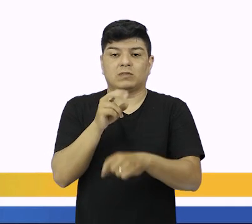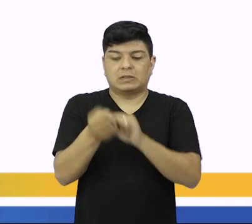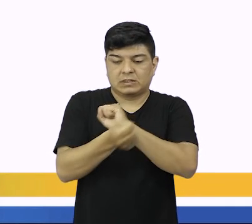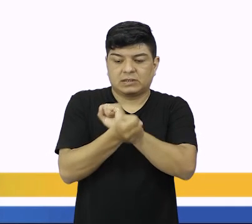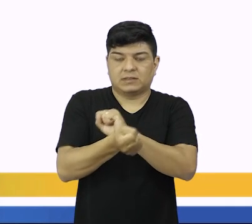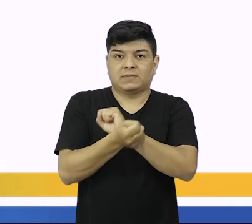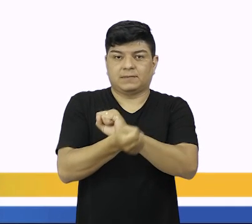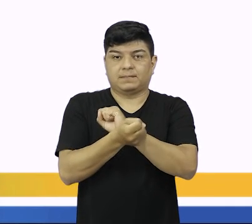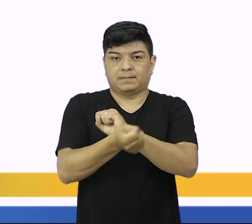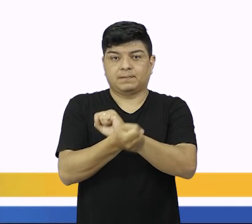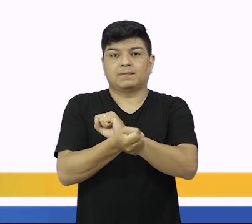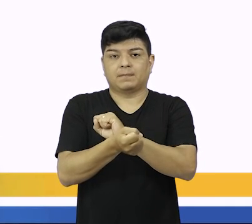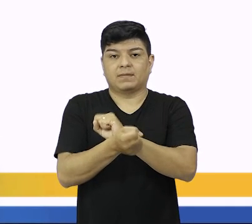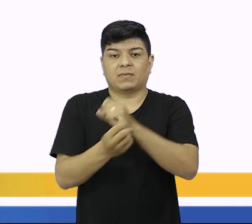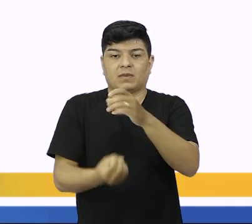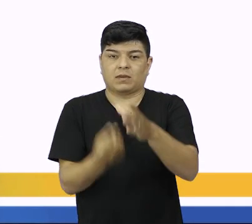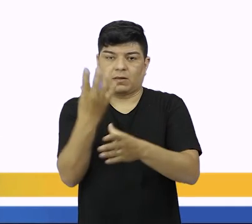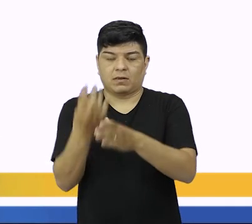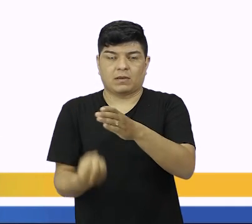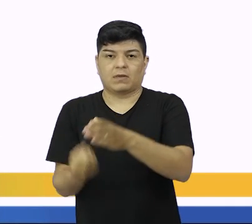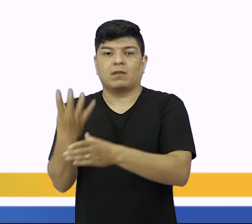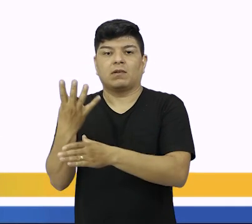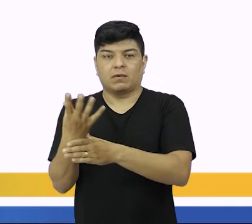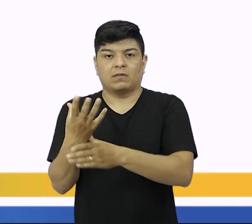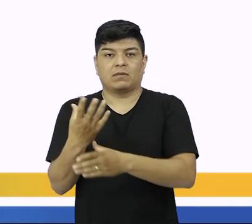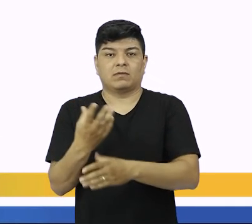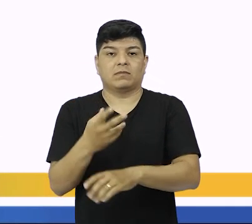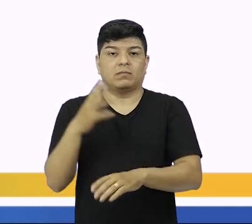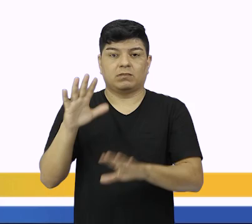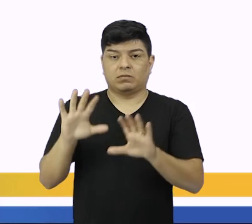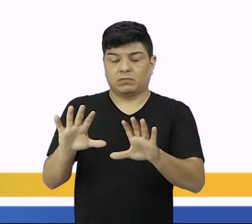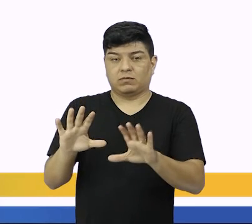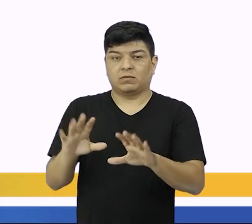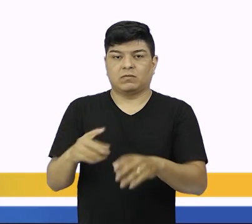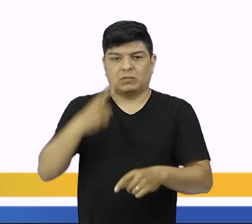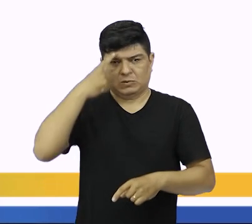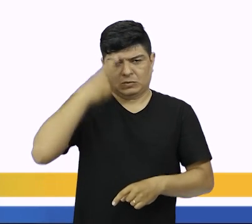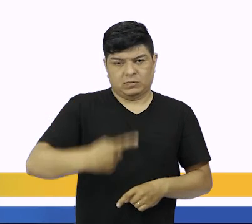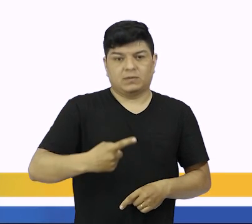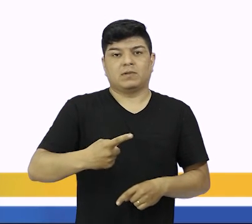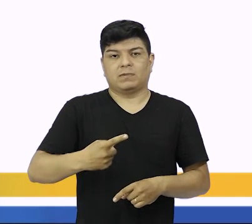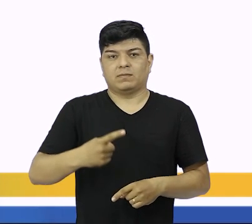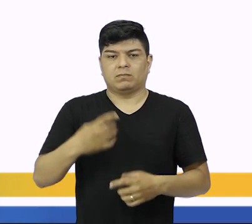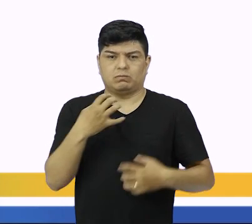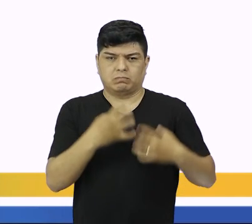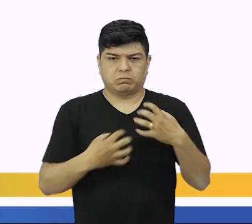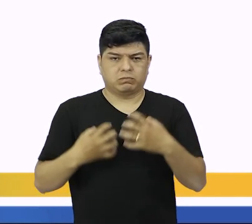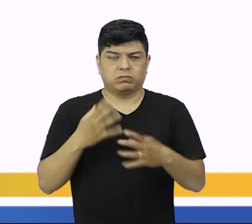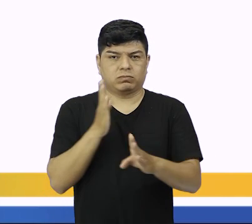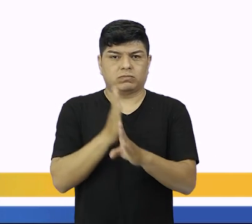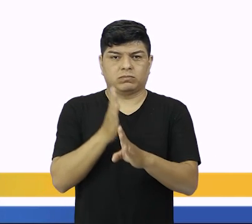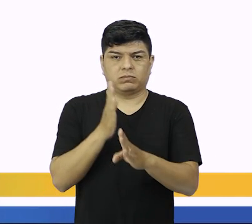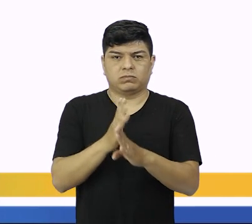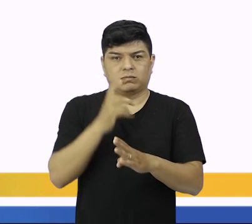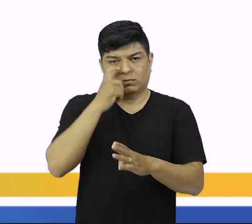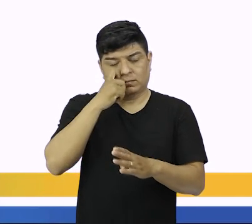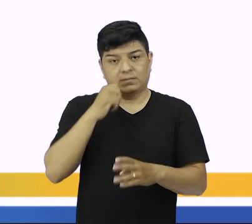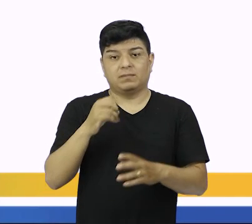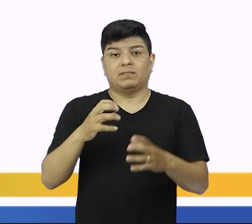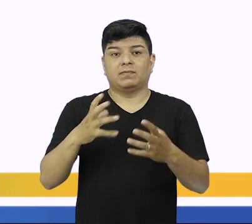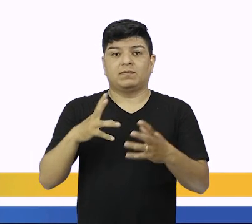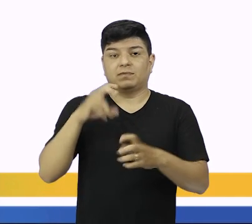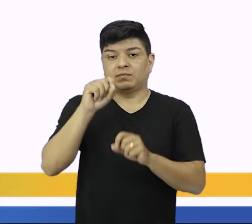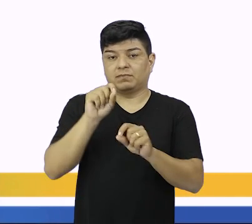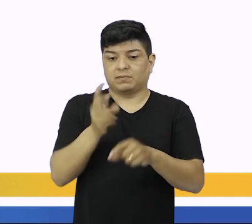nos engenhos como forma produtiva típica. D. Ditatorial, perturbada por um constante clima de